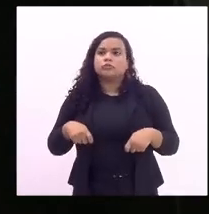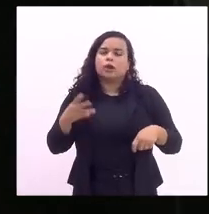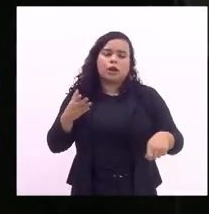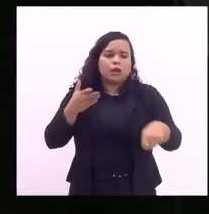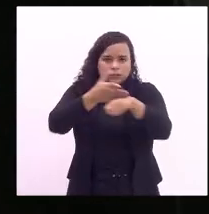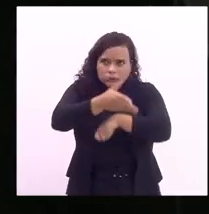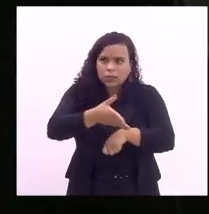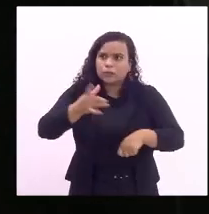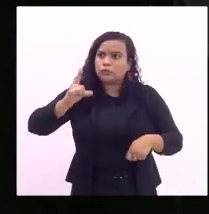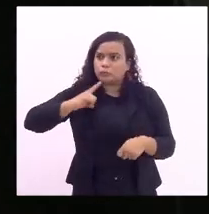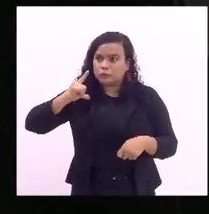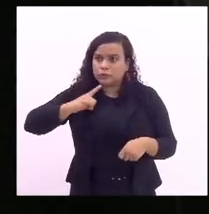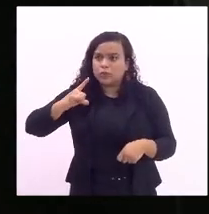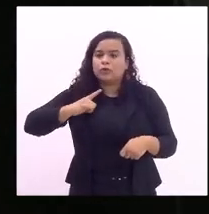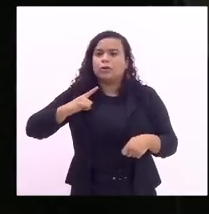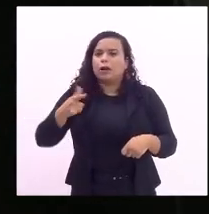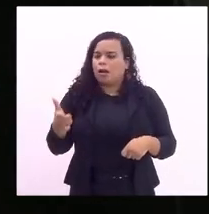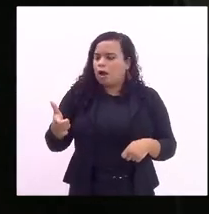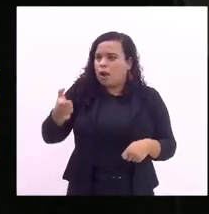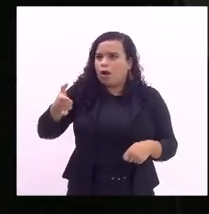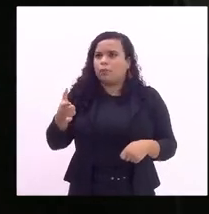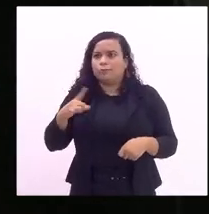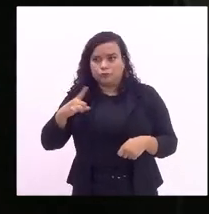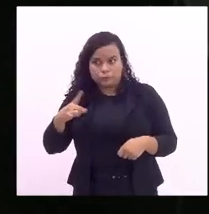acesso a essas armas,